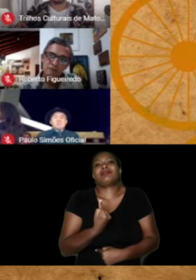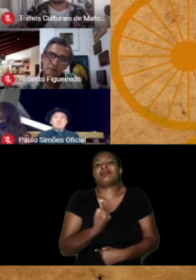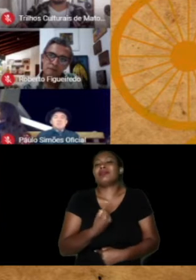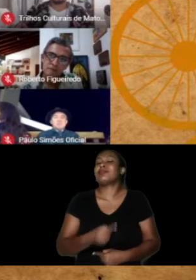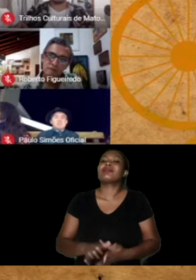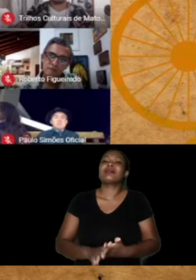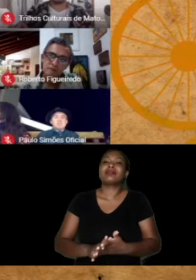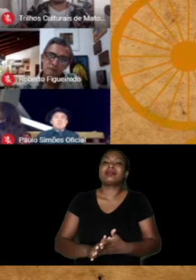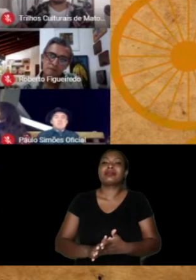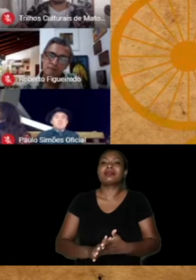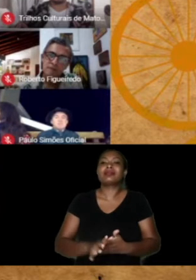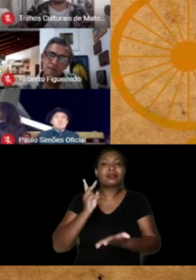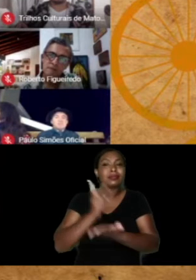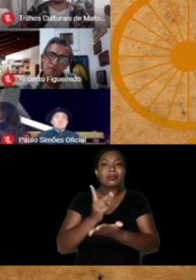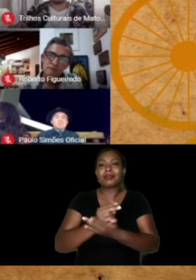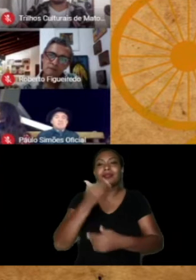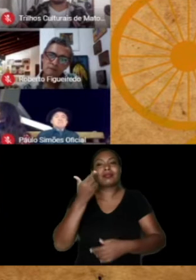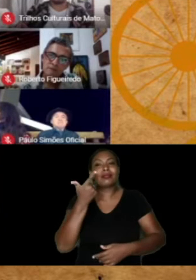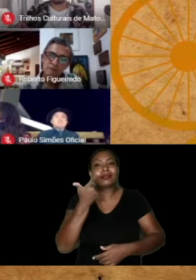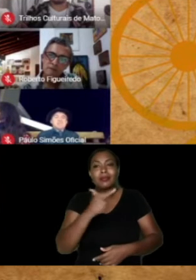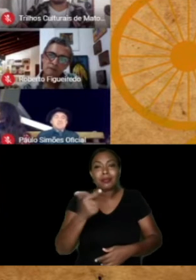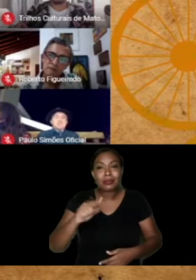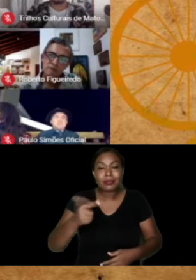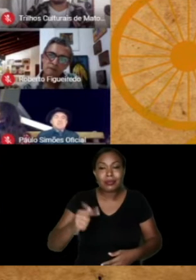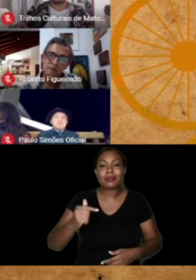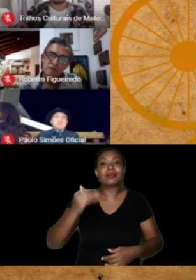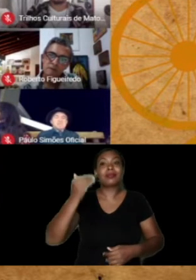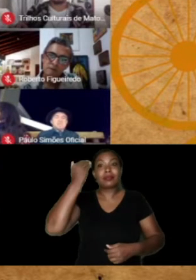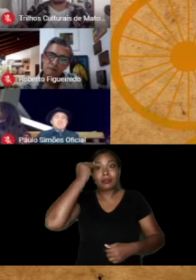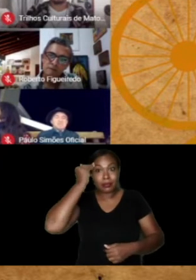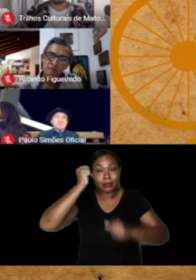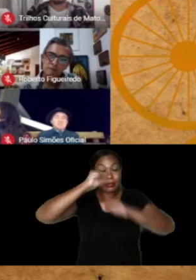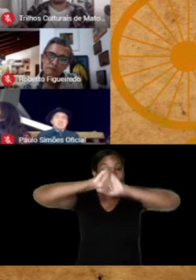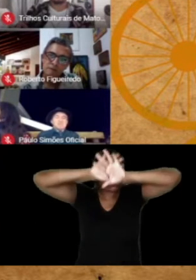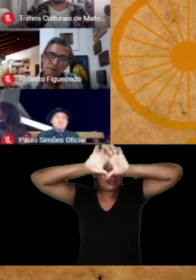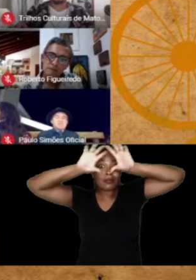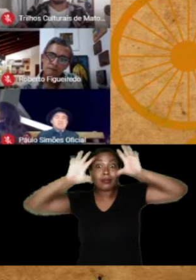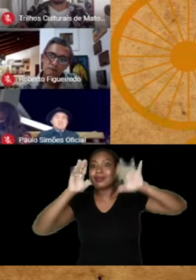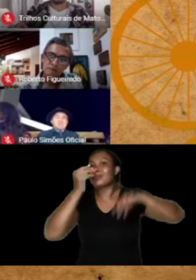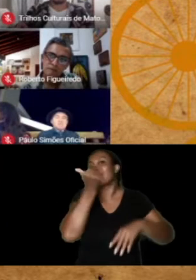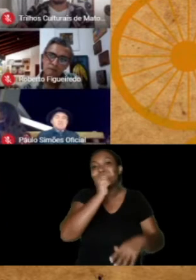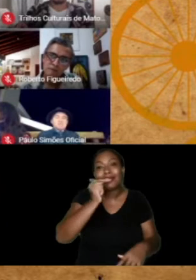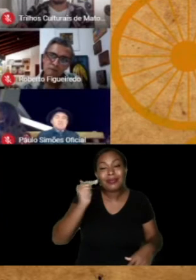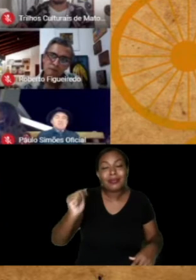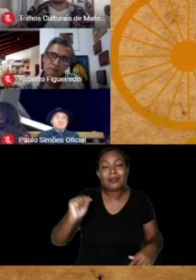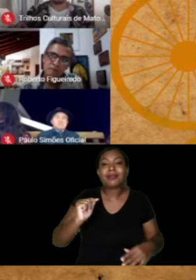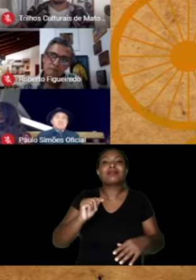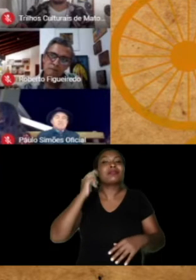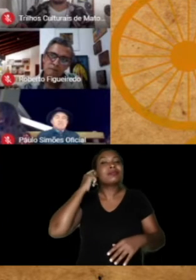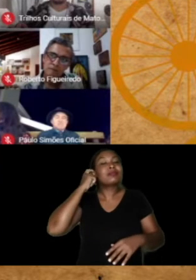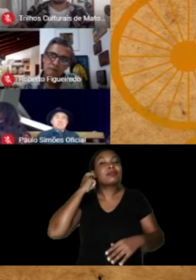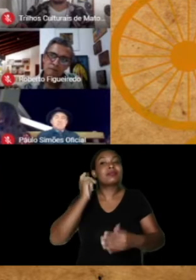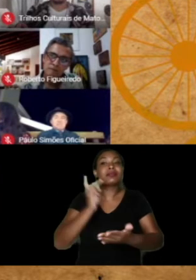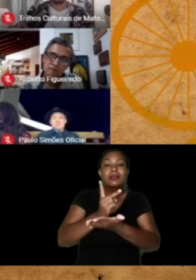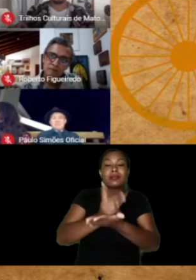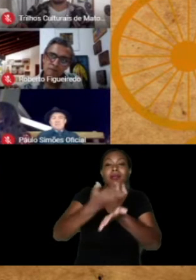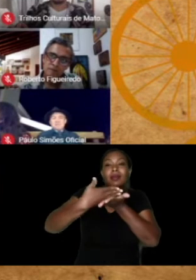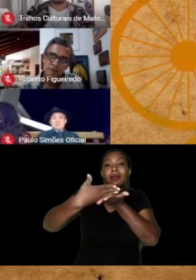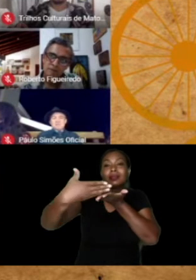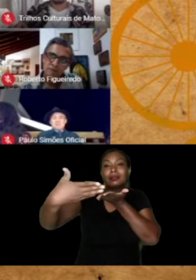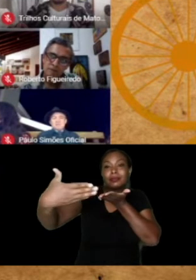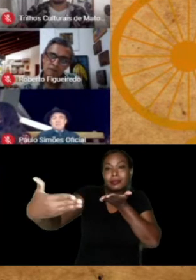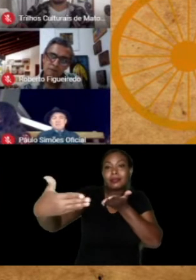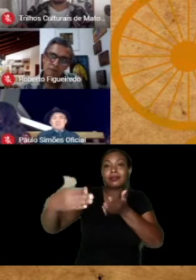a compreensão porque nós nos debatemos com algumas iniciativas que